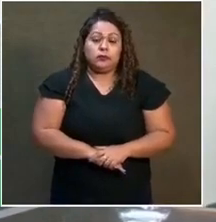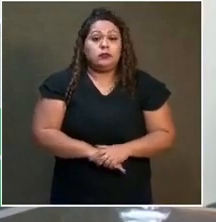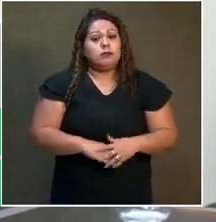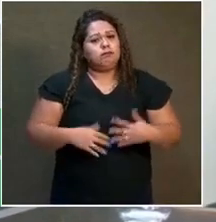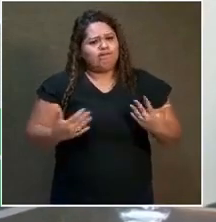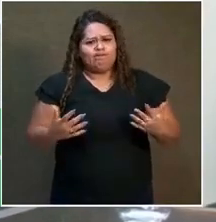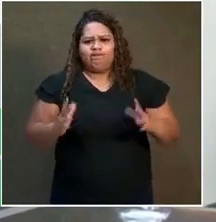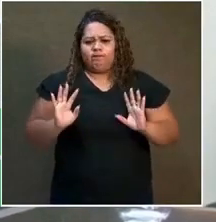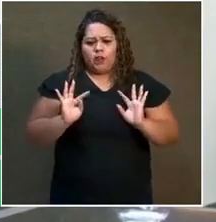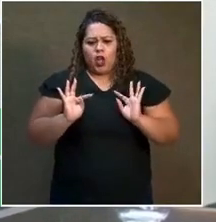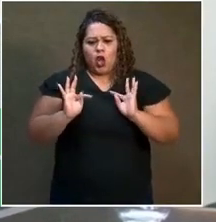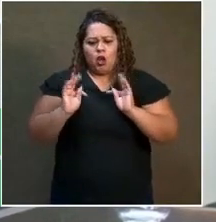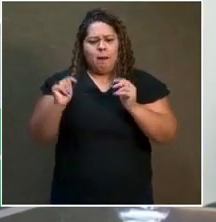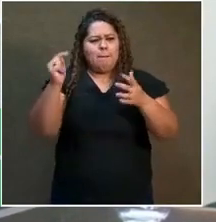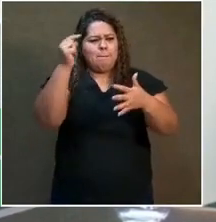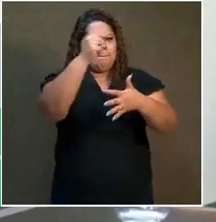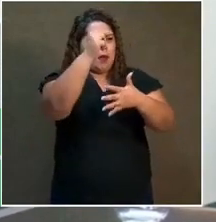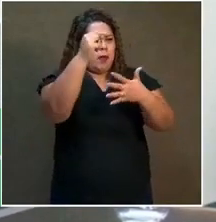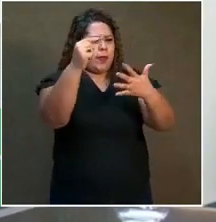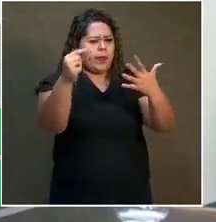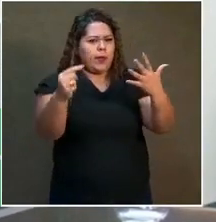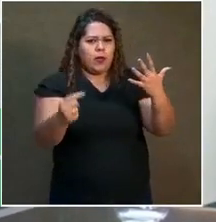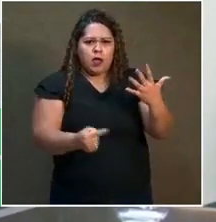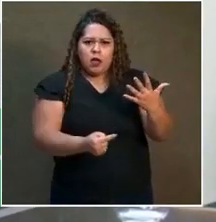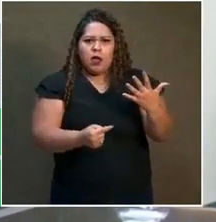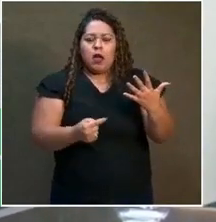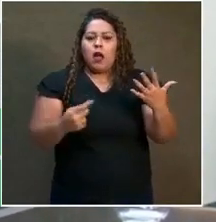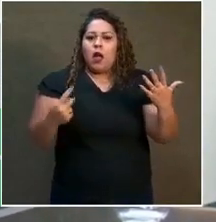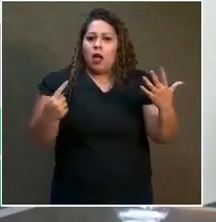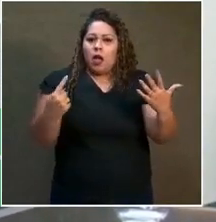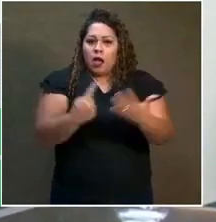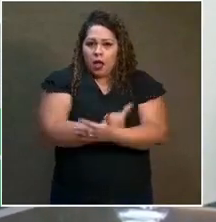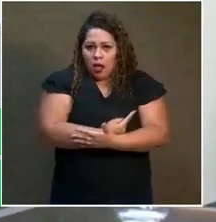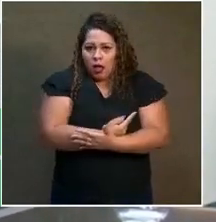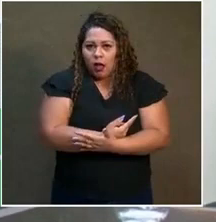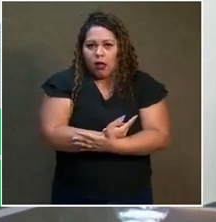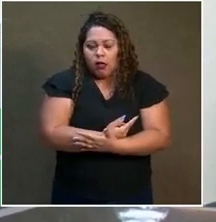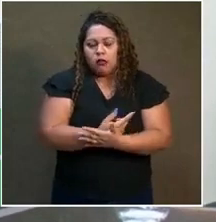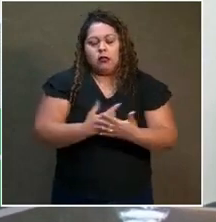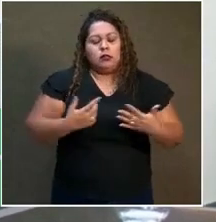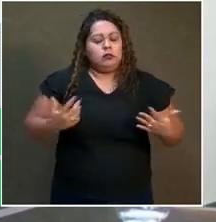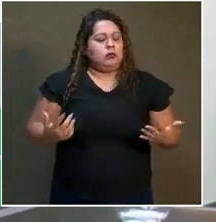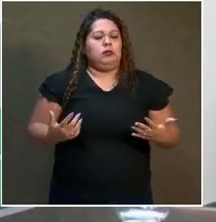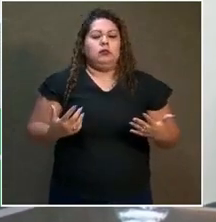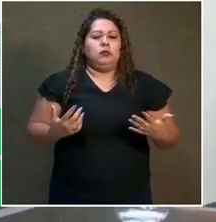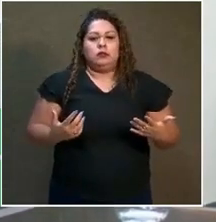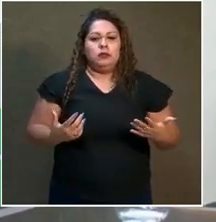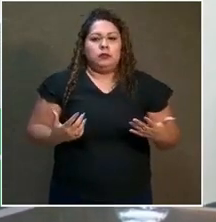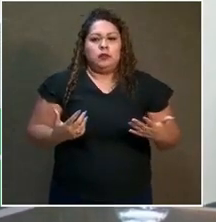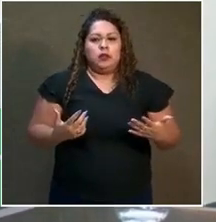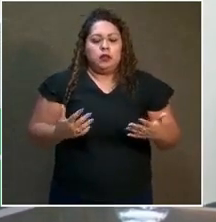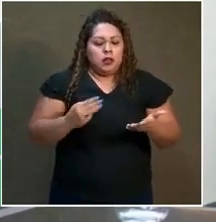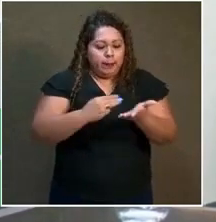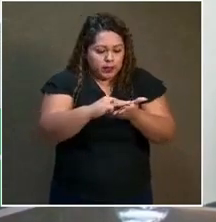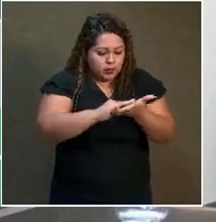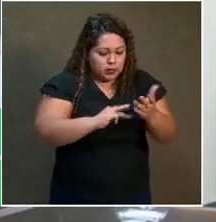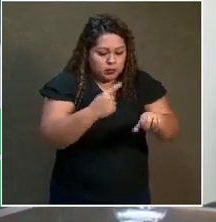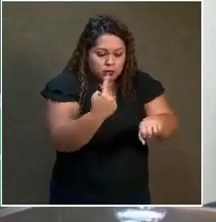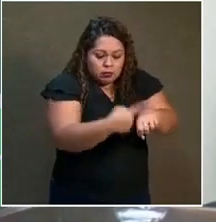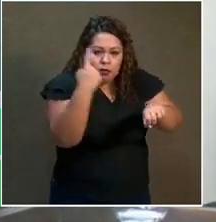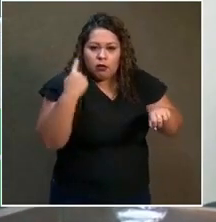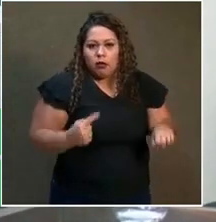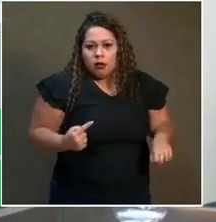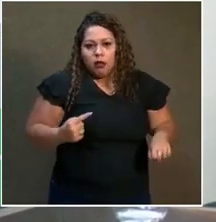E será que todas as circunstâncias que decorreram dela, eu não estou falando da mensagem que descobriu, eu não estou falando